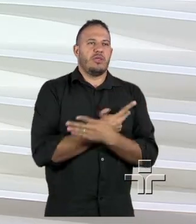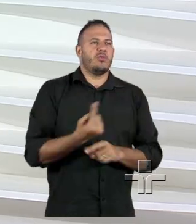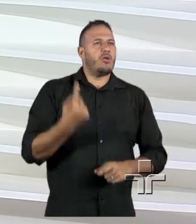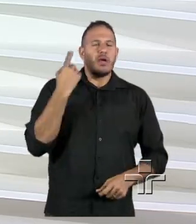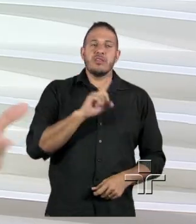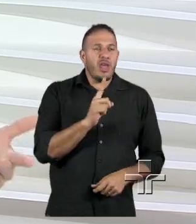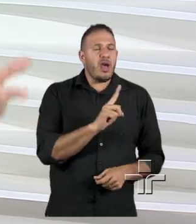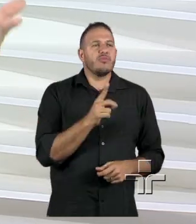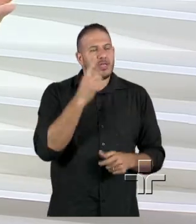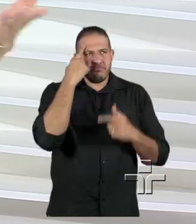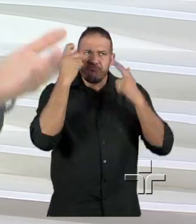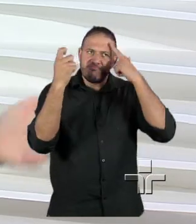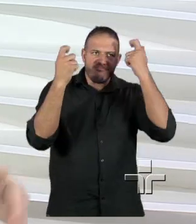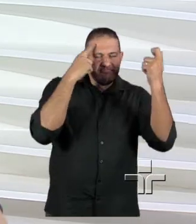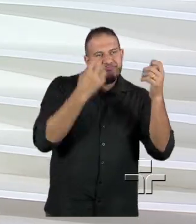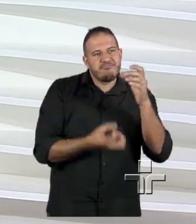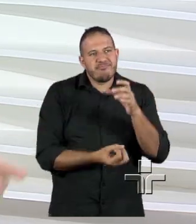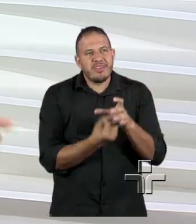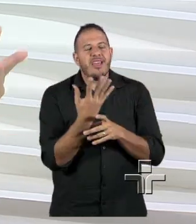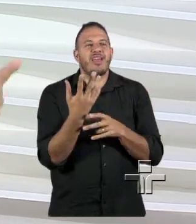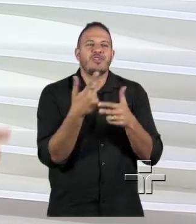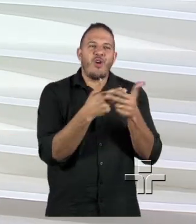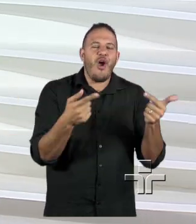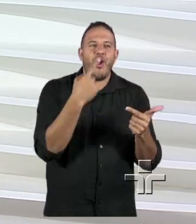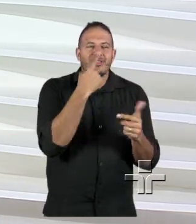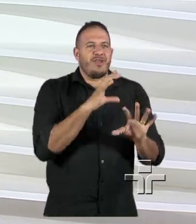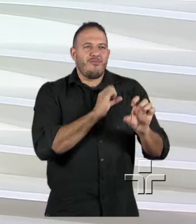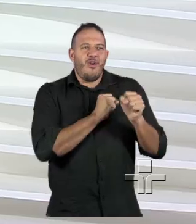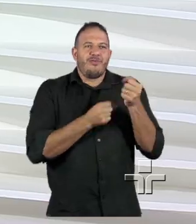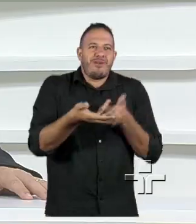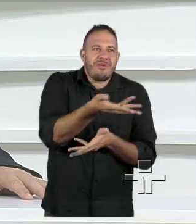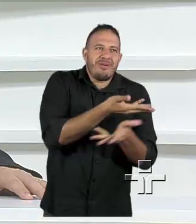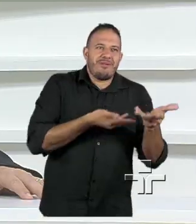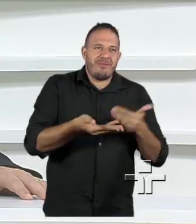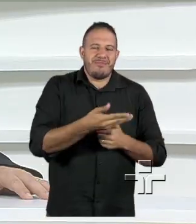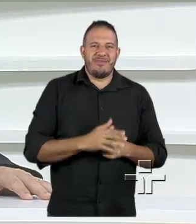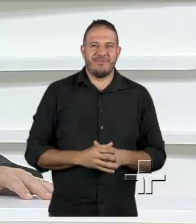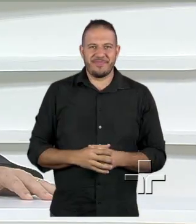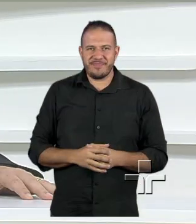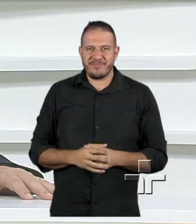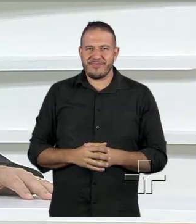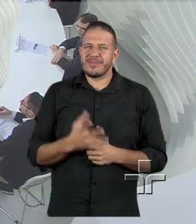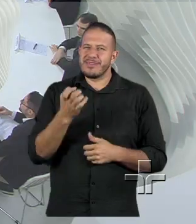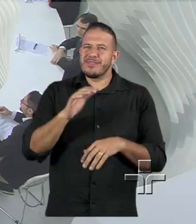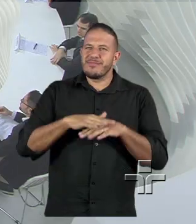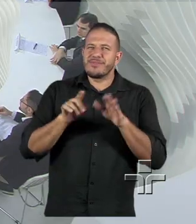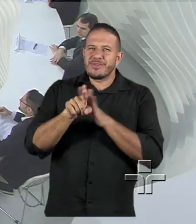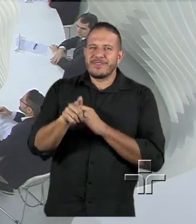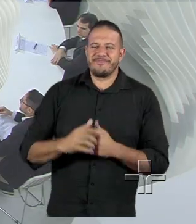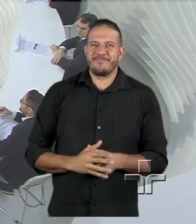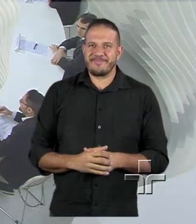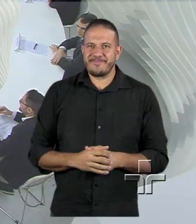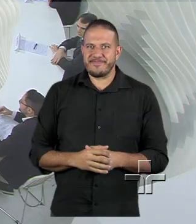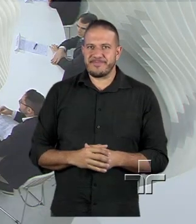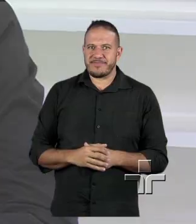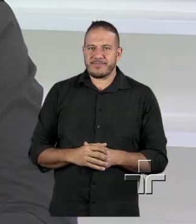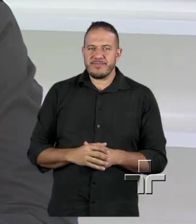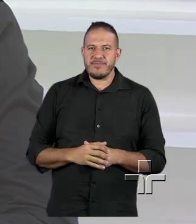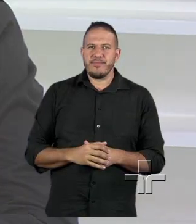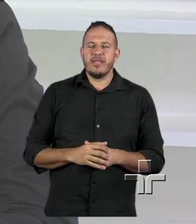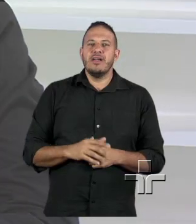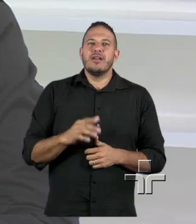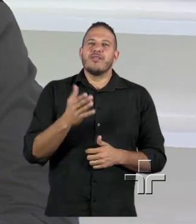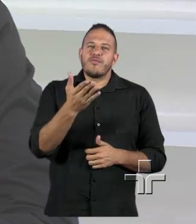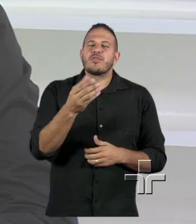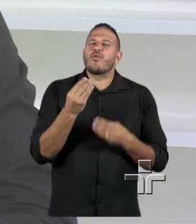entendeu? Aí você vai criando com um monte de amor e tal, né? Se tem a pergunta. Alexandre, e como que você diria que está a demanda